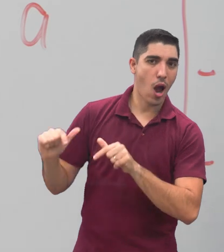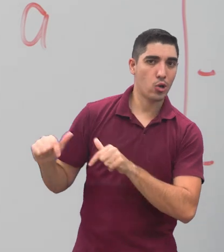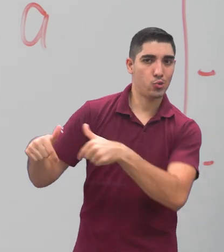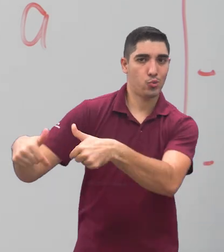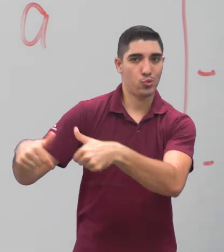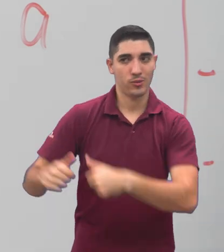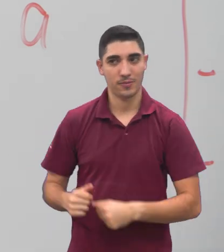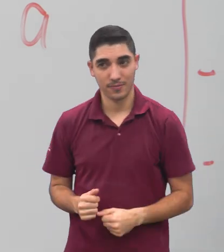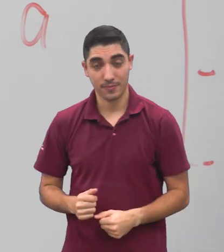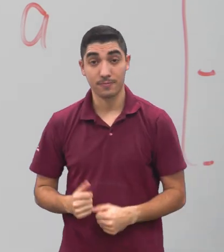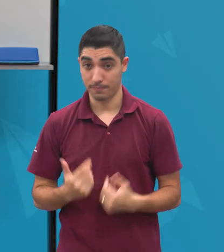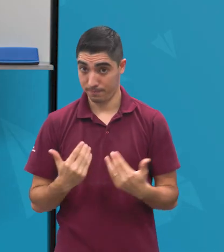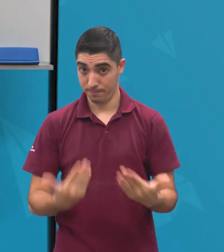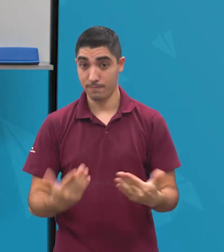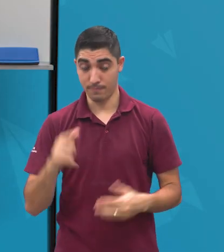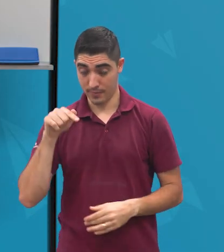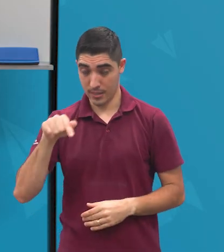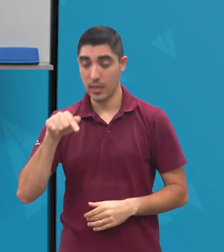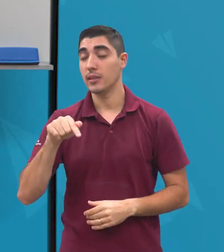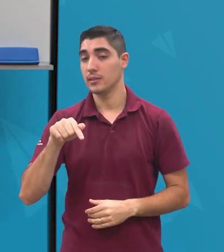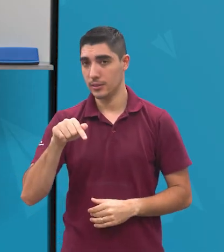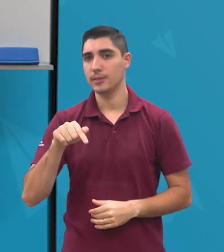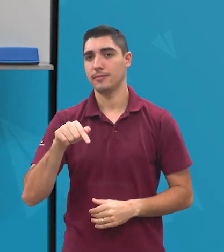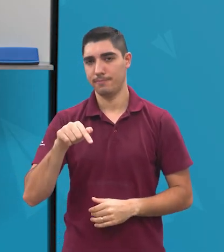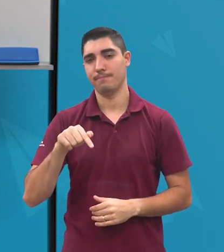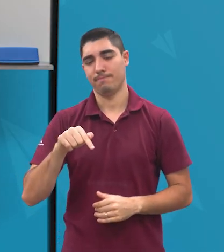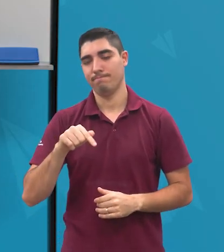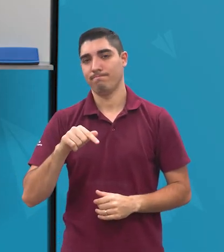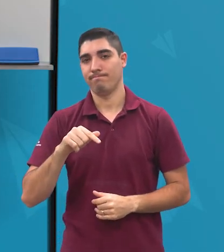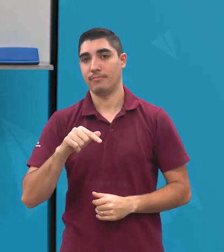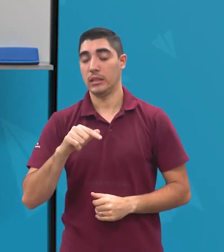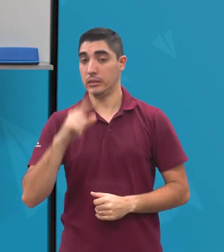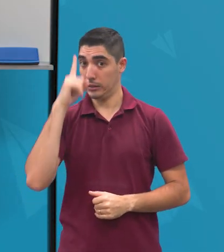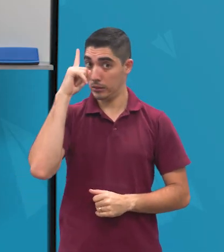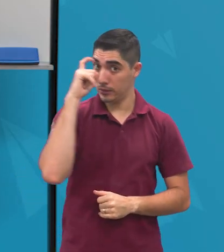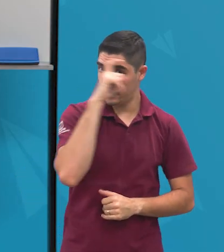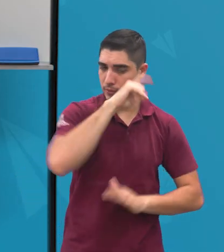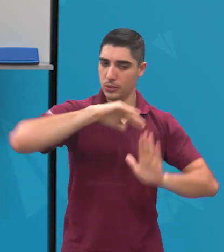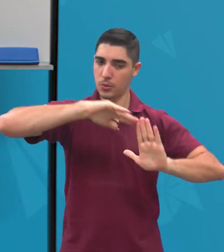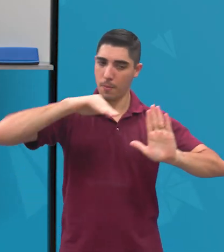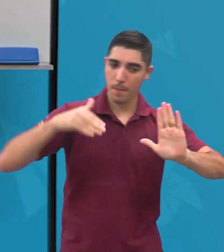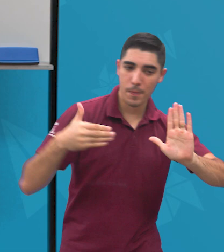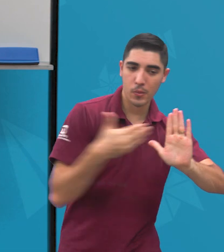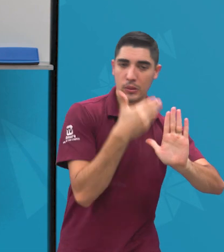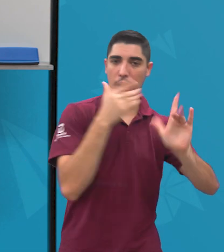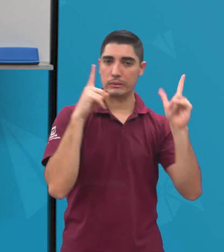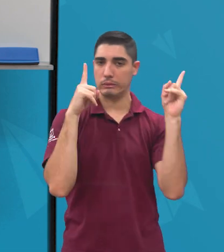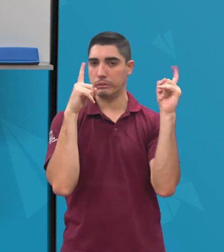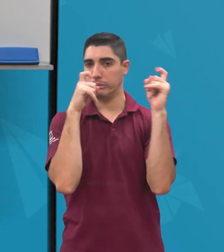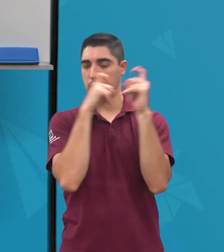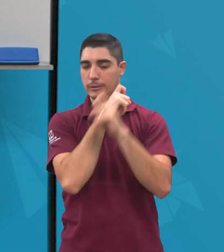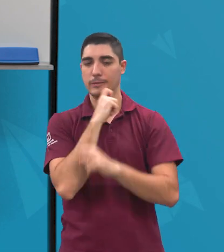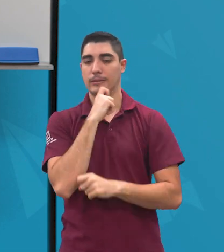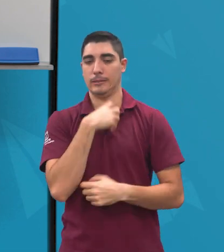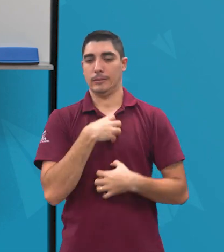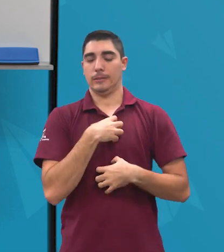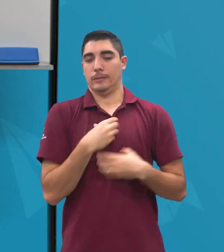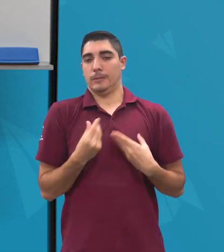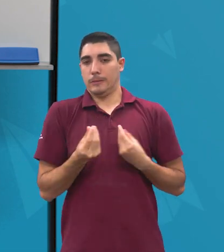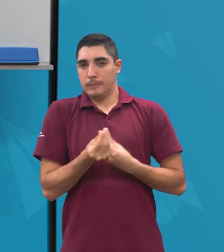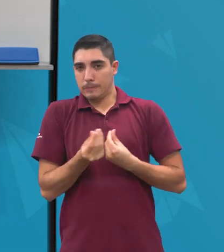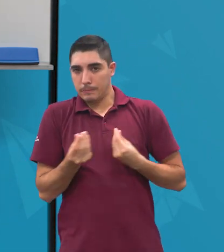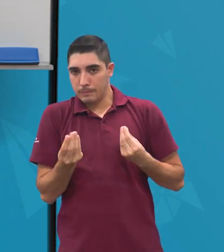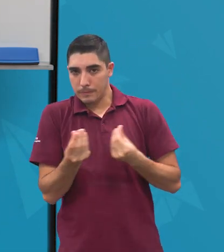de um trabalho muito complexo que exige uma certa sensibilidade e um certo